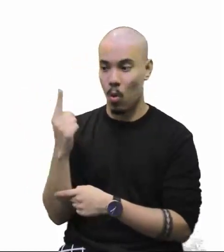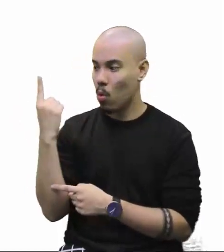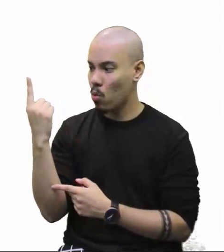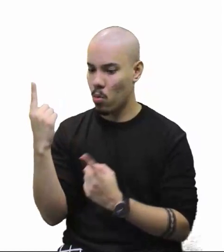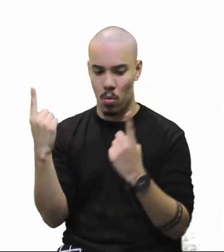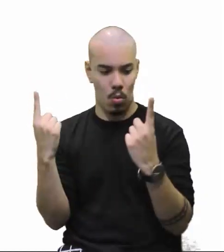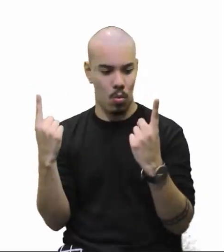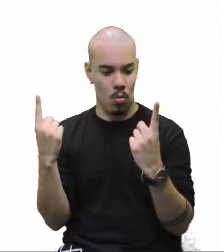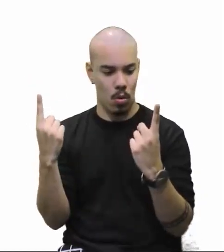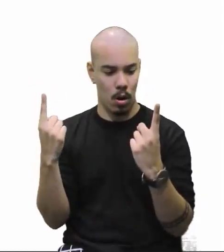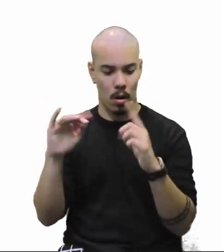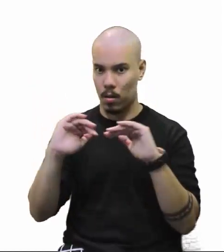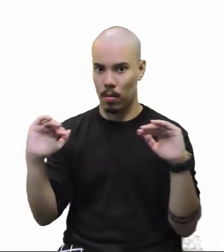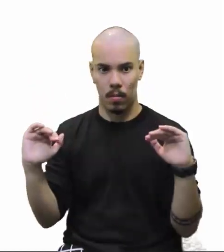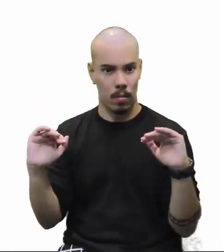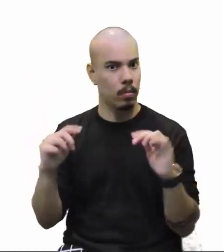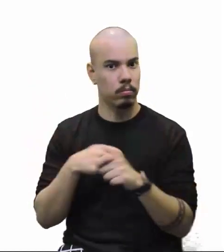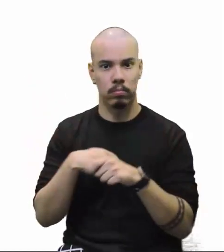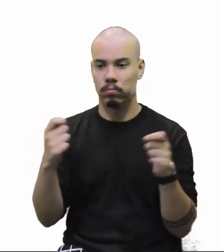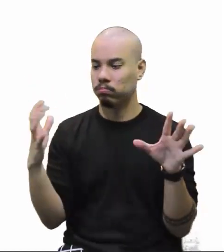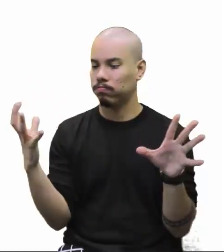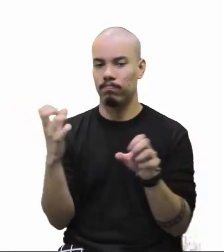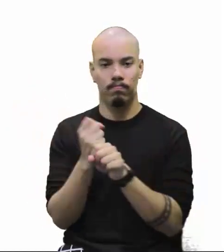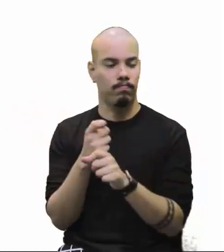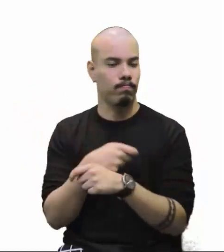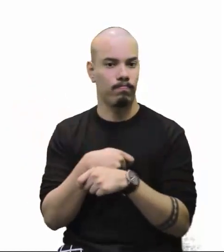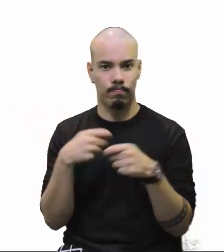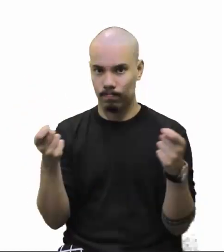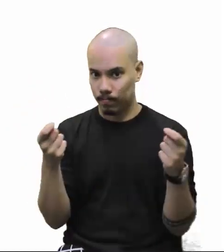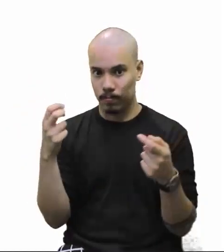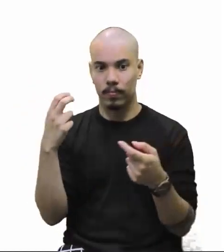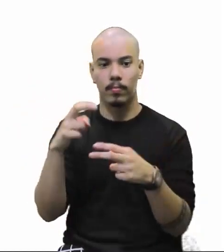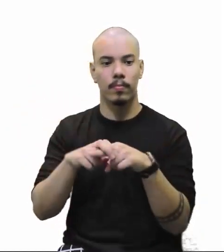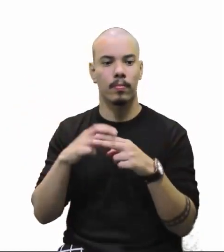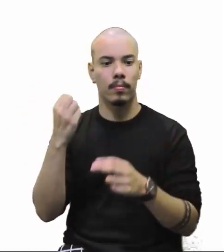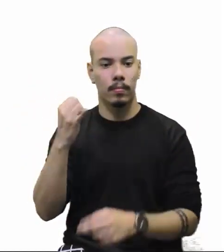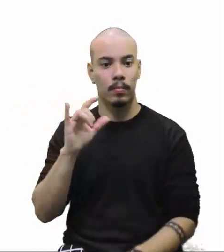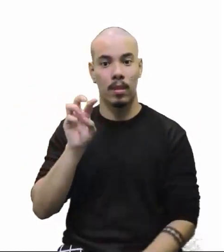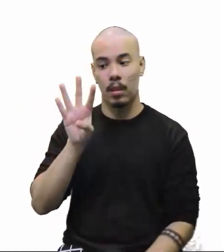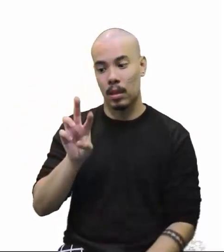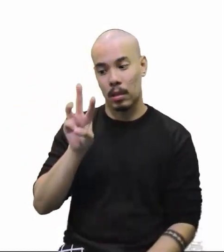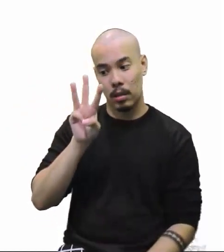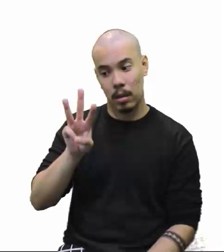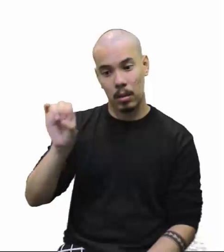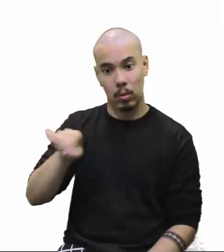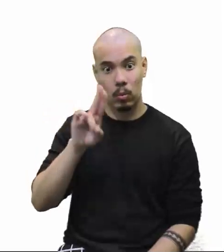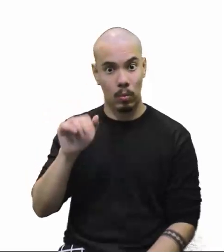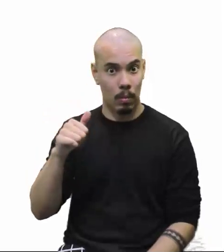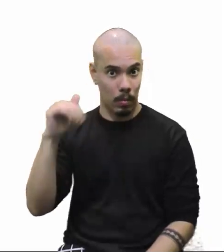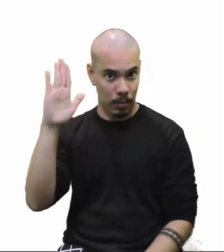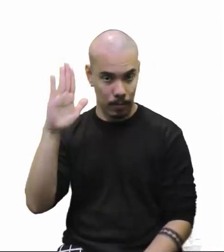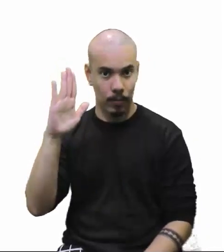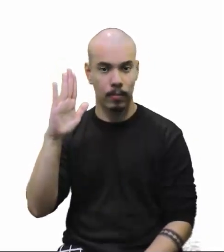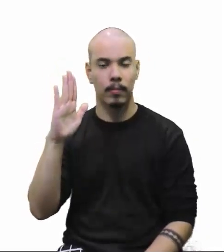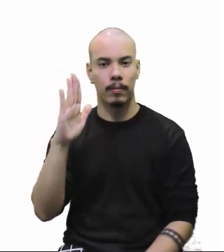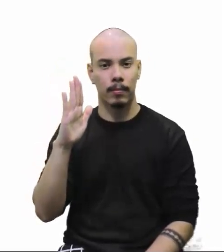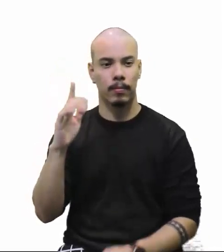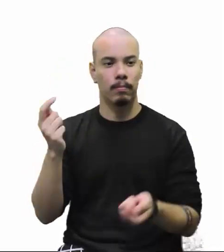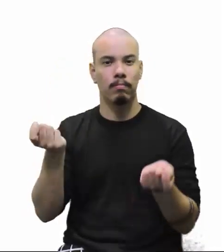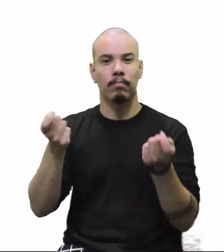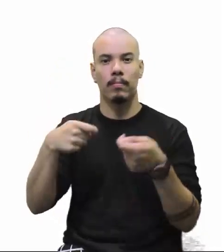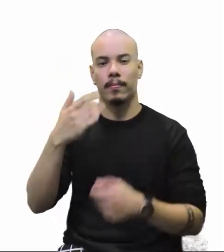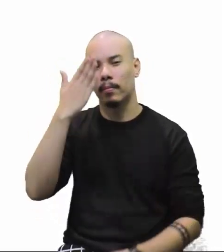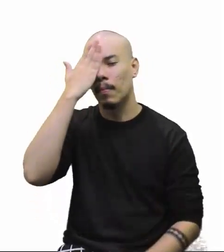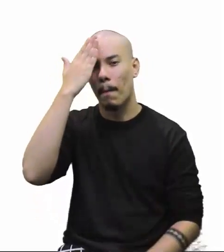outro, assim por diante. Isso. Ou seja, nos pontos de conexão entre 3 ou mais condutores, que são os nós, né?